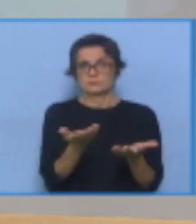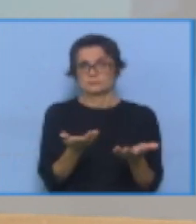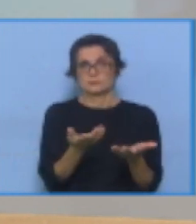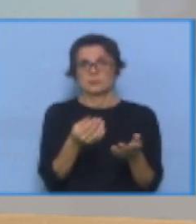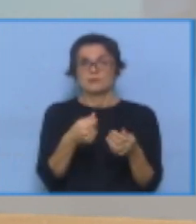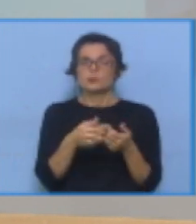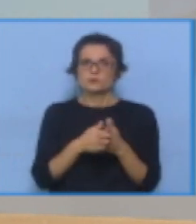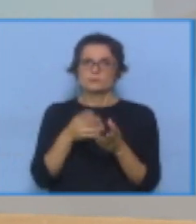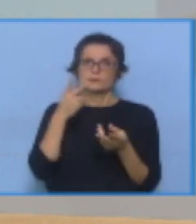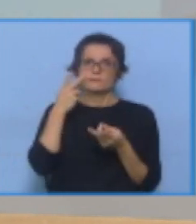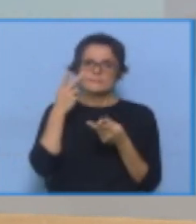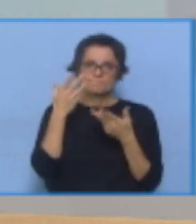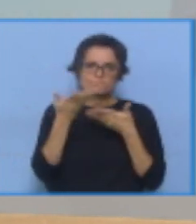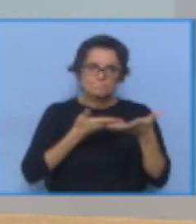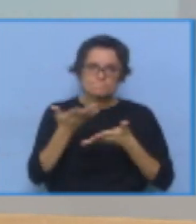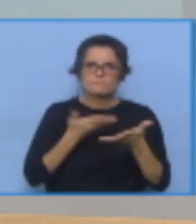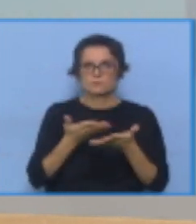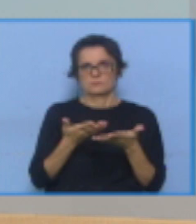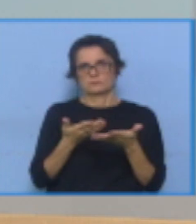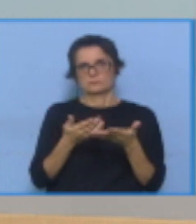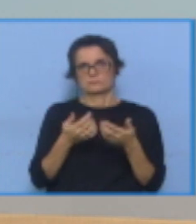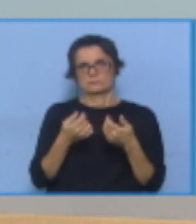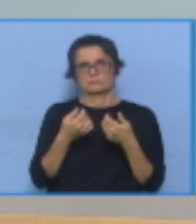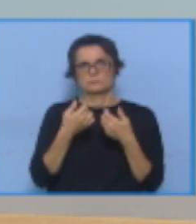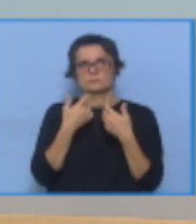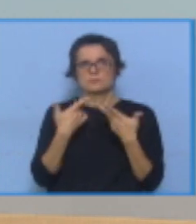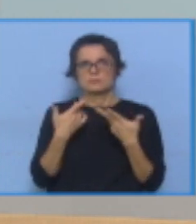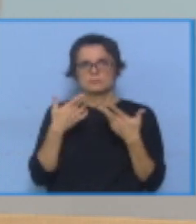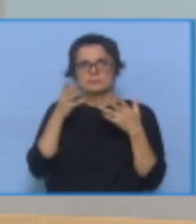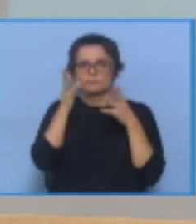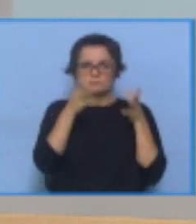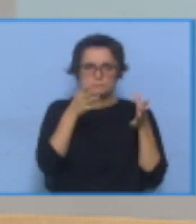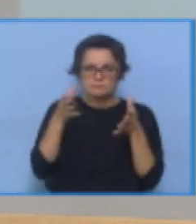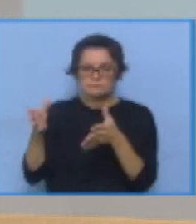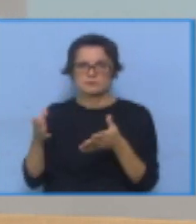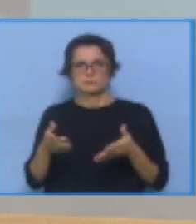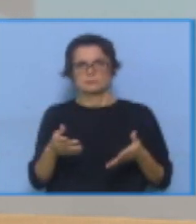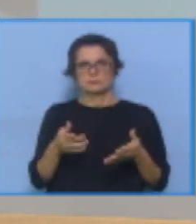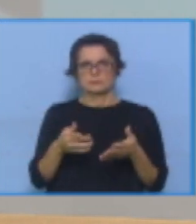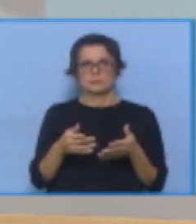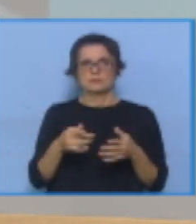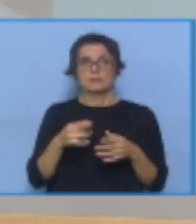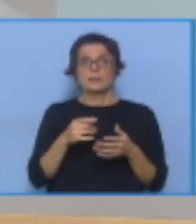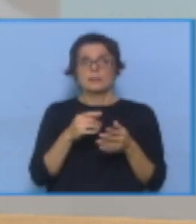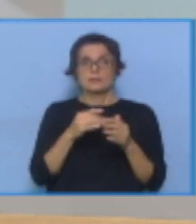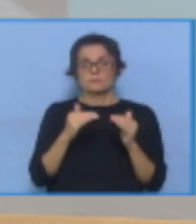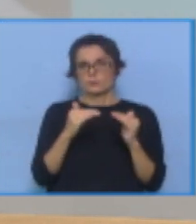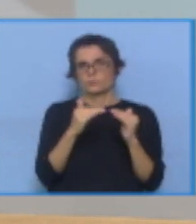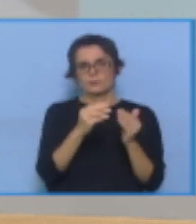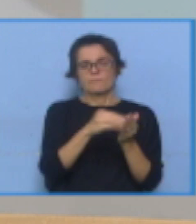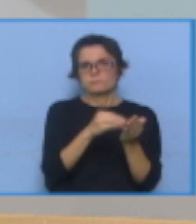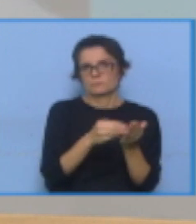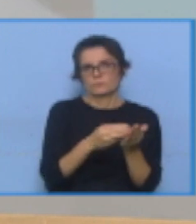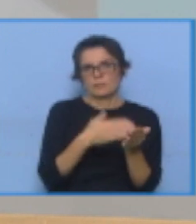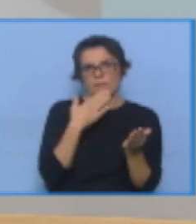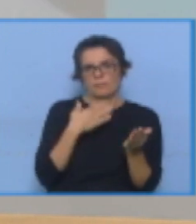forma, levarão a que persista este nível de pobreza que não nos deve deixar tranquilos.